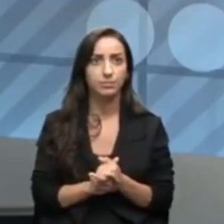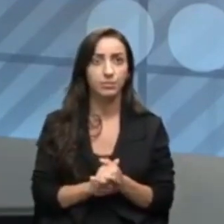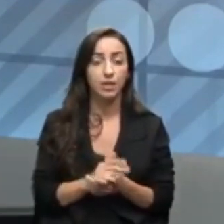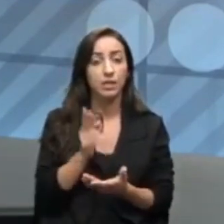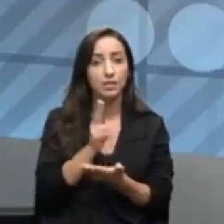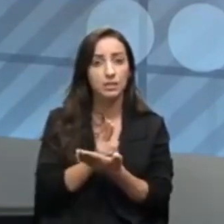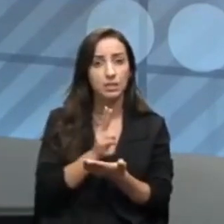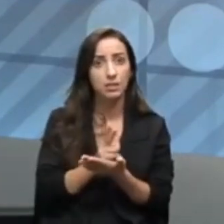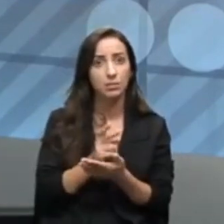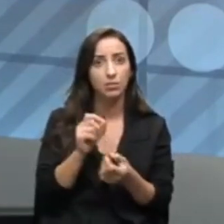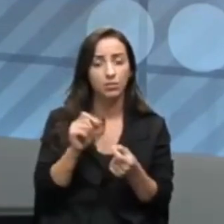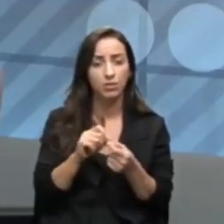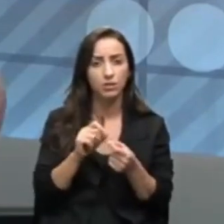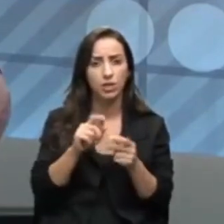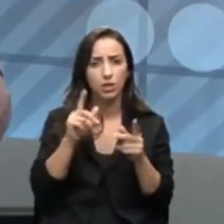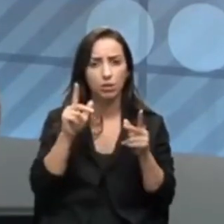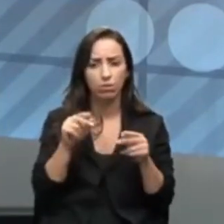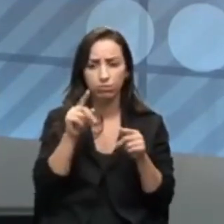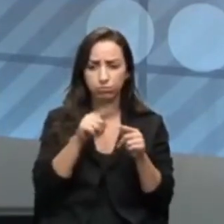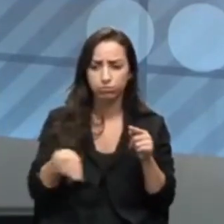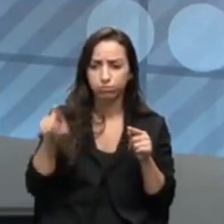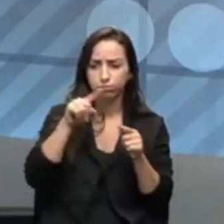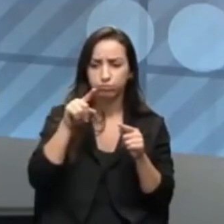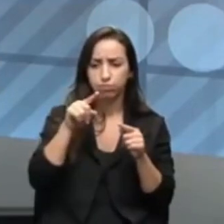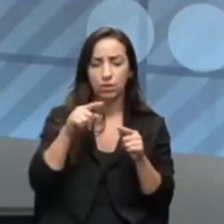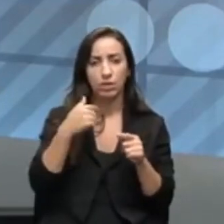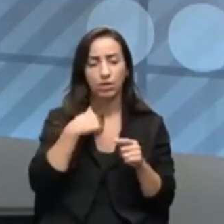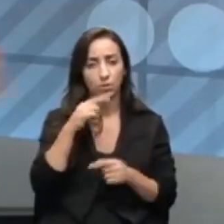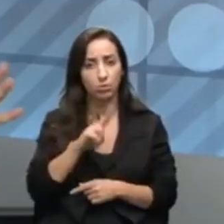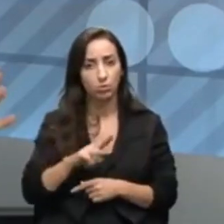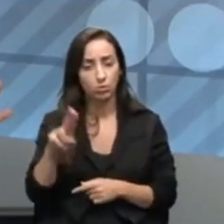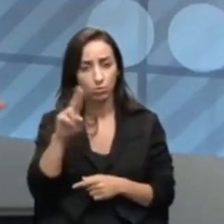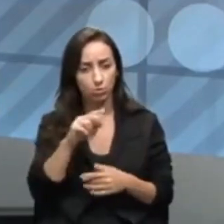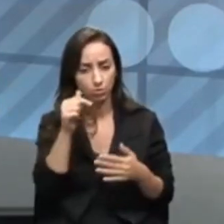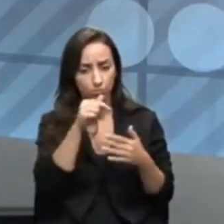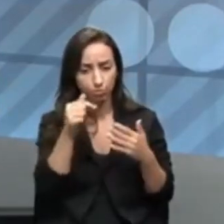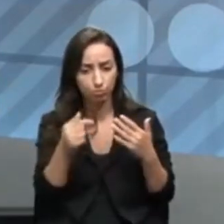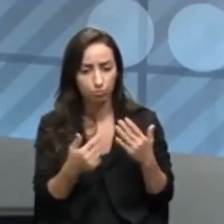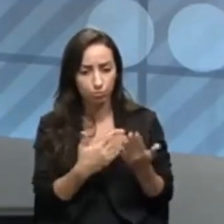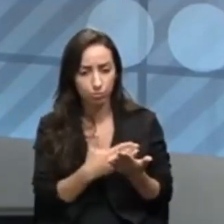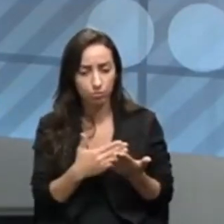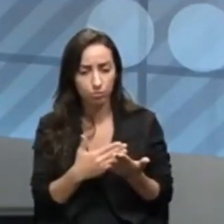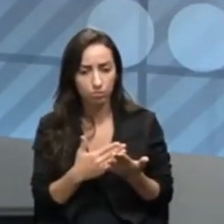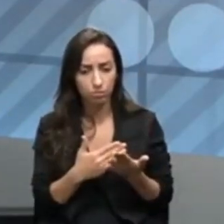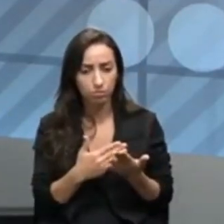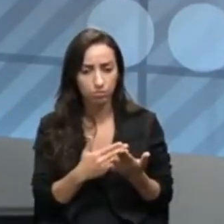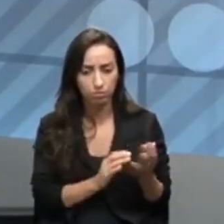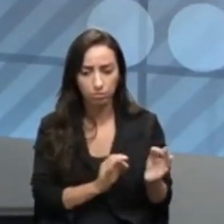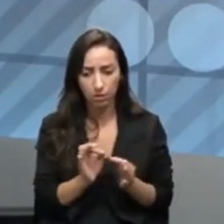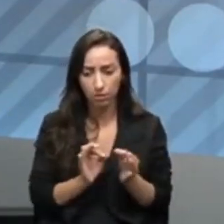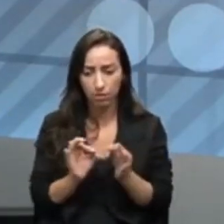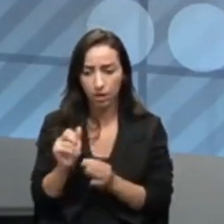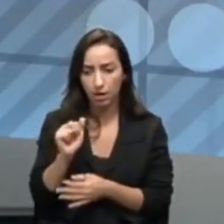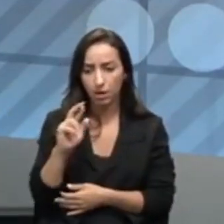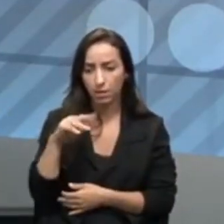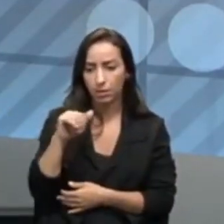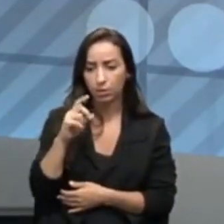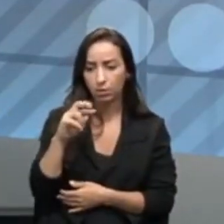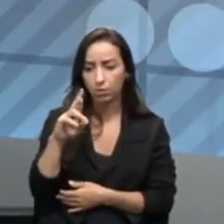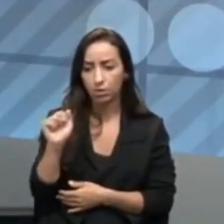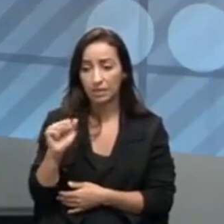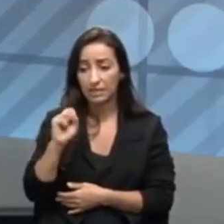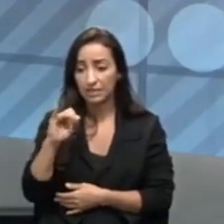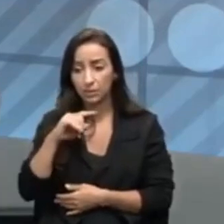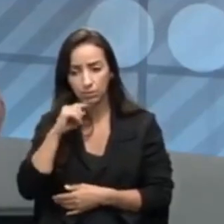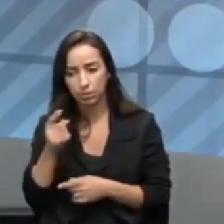sempre vou fazer como um looping. Eu adoto essas condições iniciais, dimensiono a minha armadura. Se não der certo,